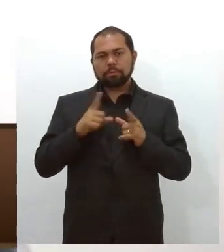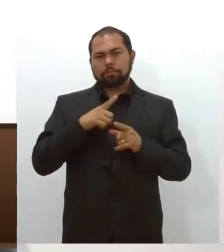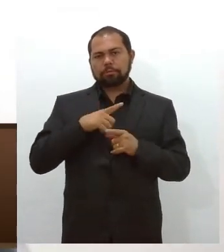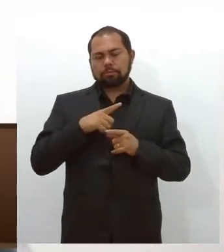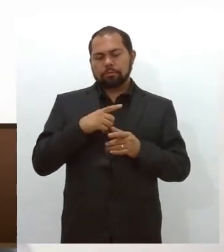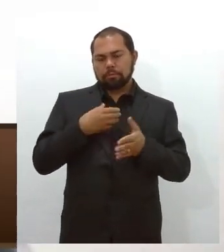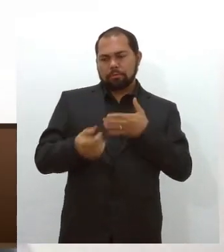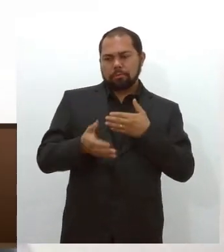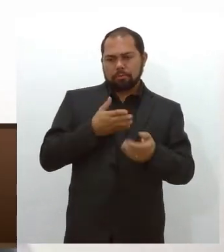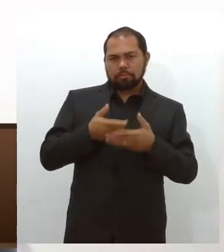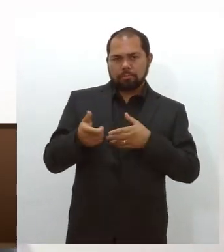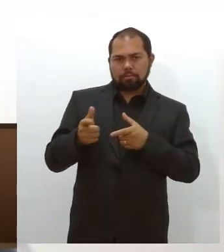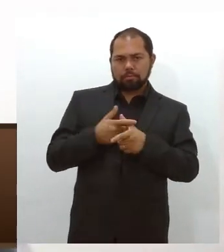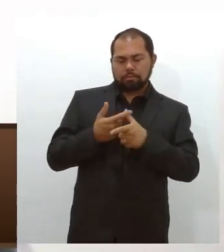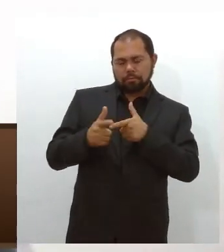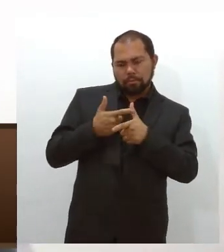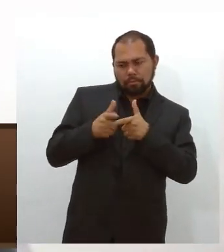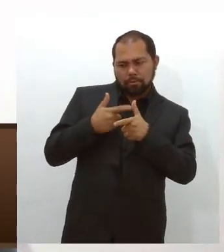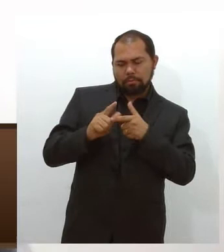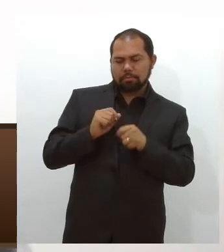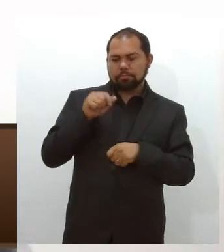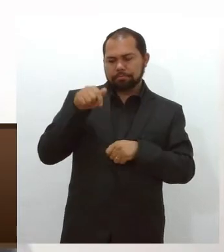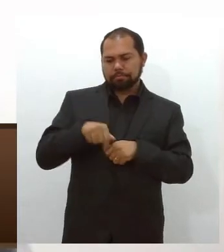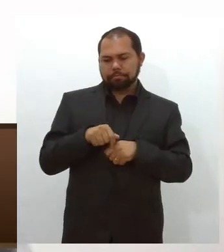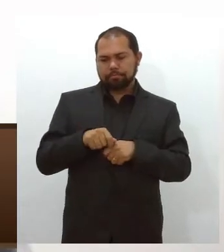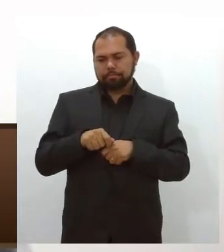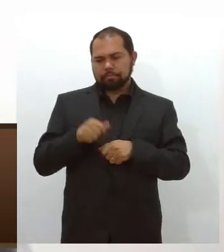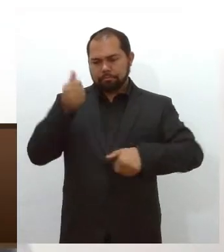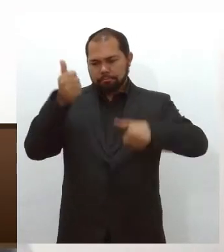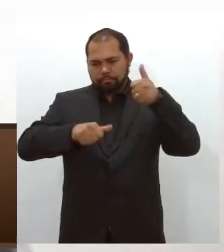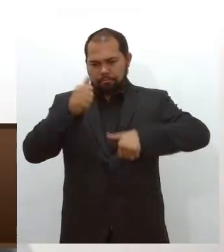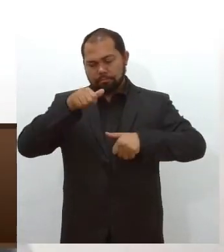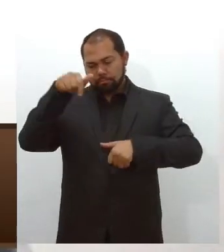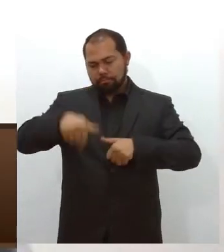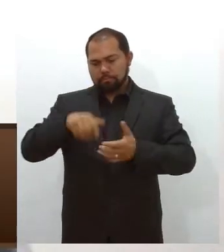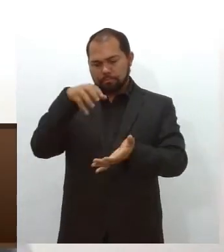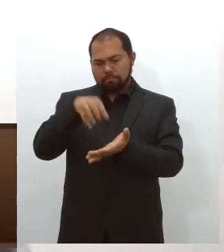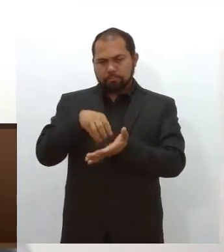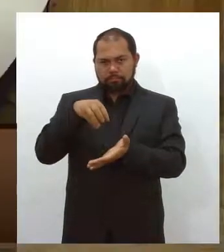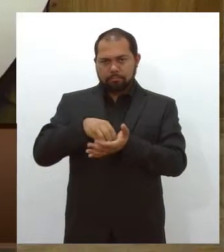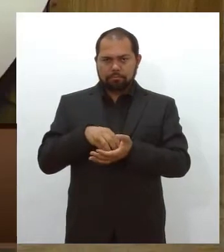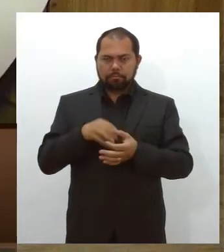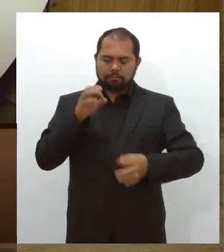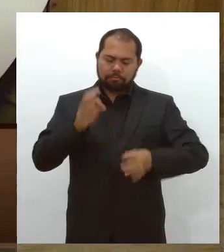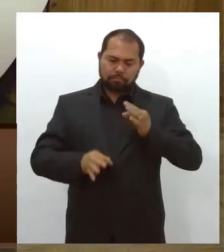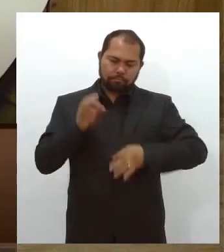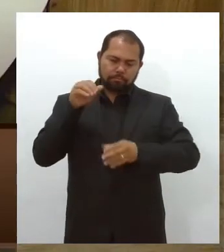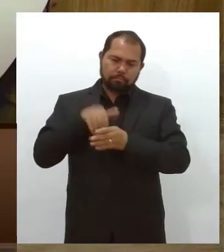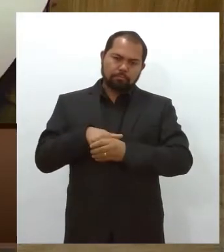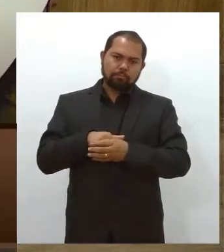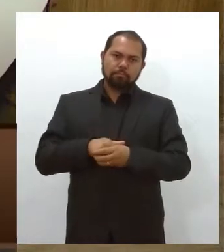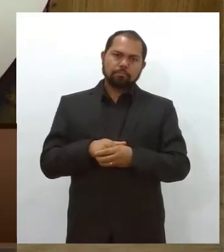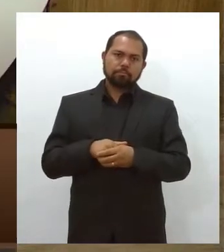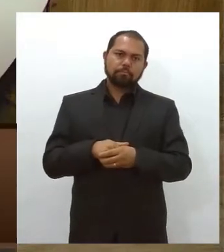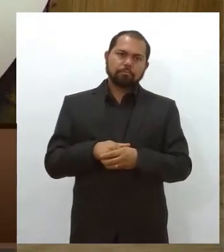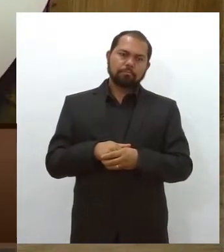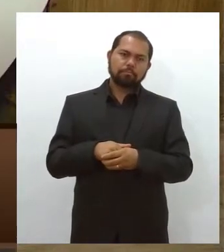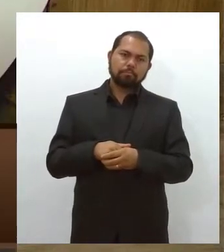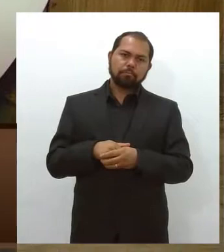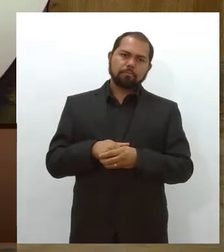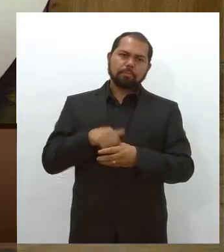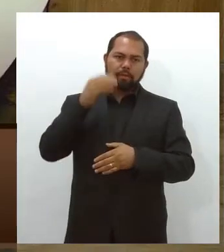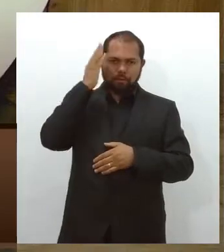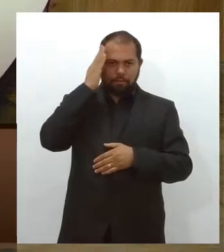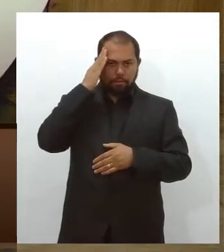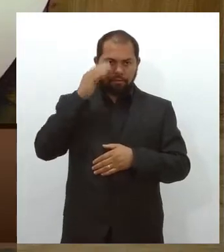ser apurado aqui na sede de Justiça Eleitoral. Ô Marcelo, eu sei que no Pardal existe lá